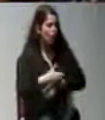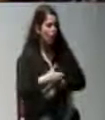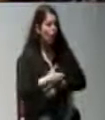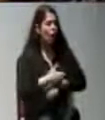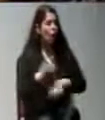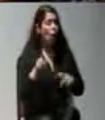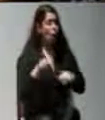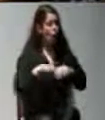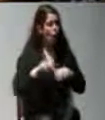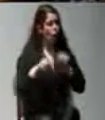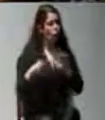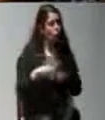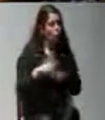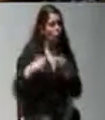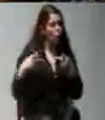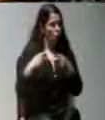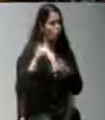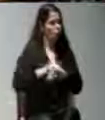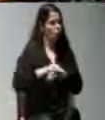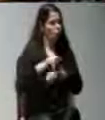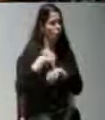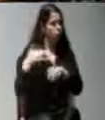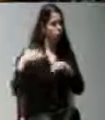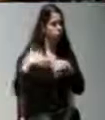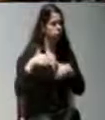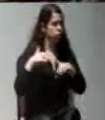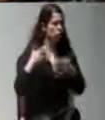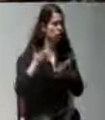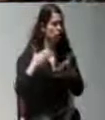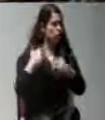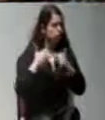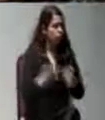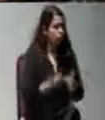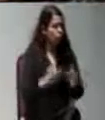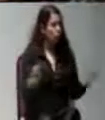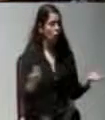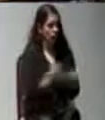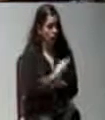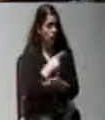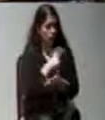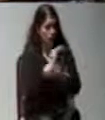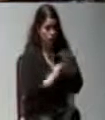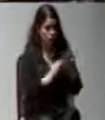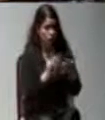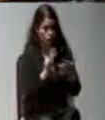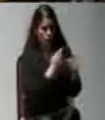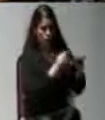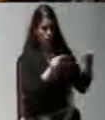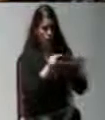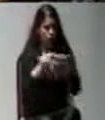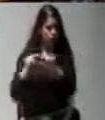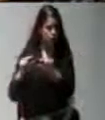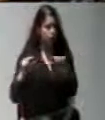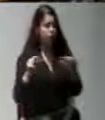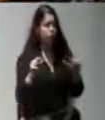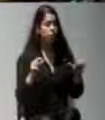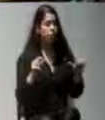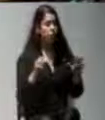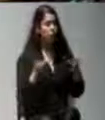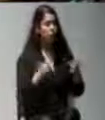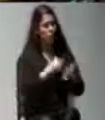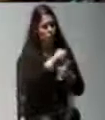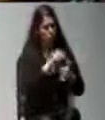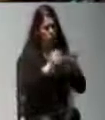ação popular, o texto pode ser concluído com duas frases distintas. Primeira, os jovens mortos não